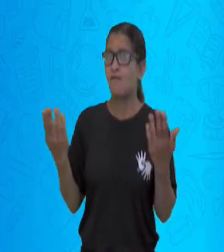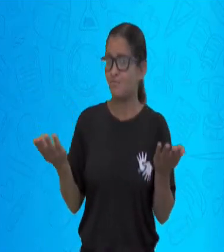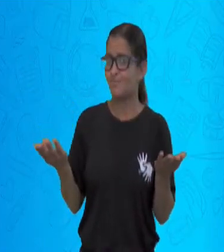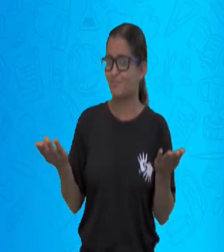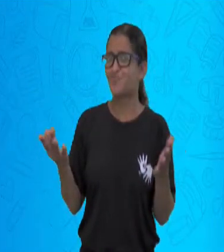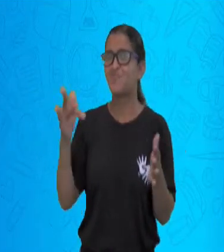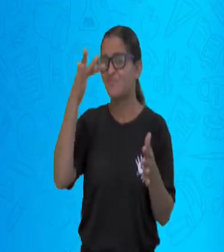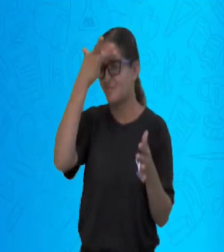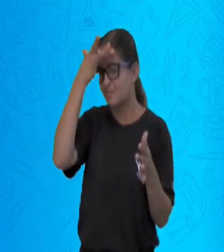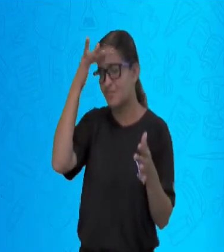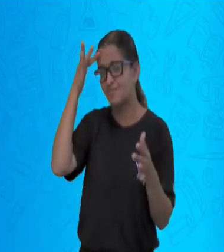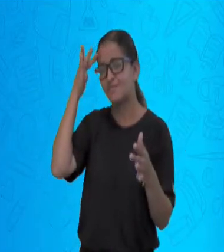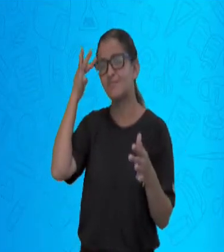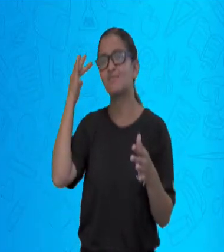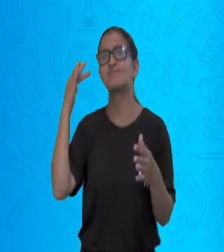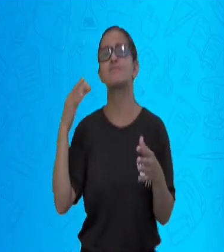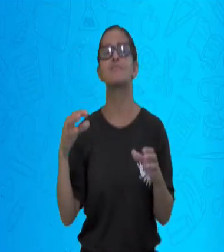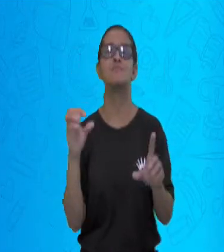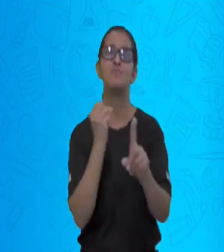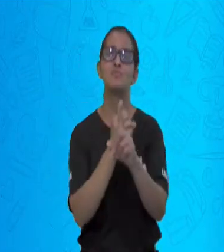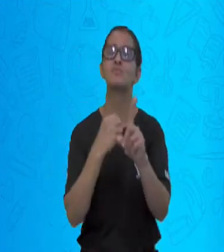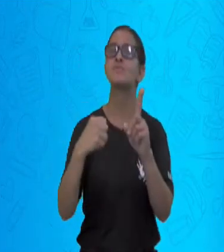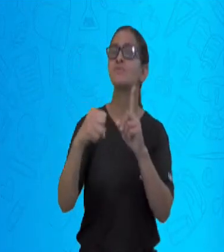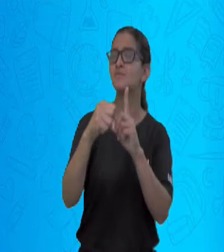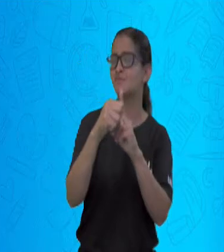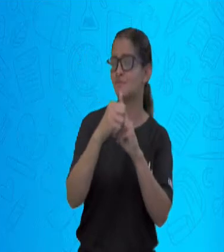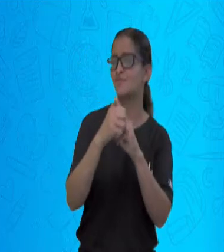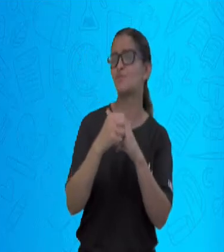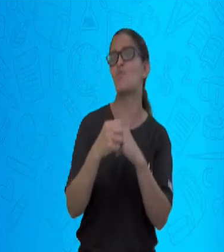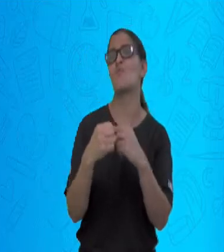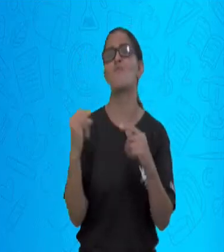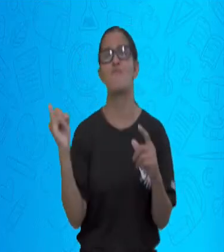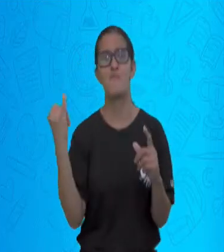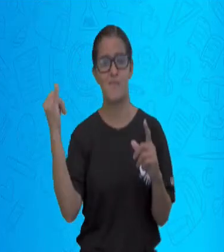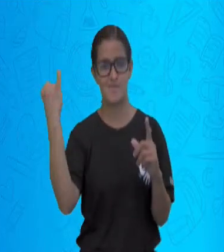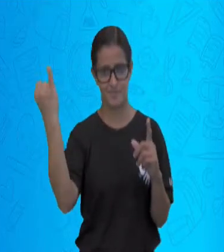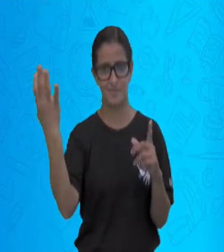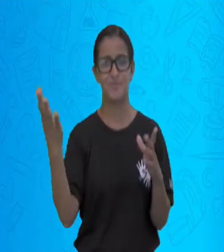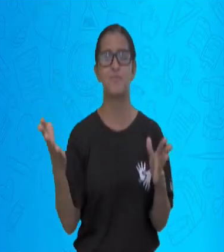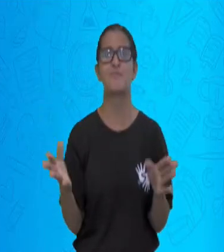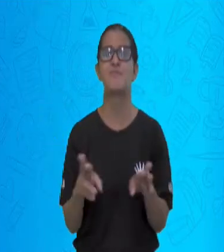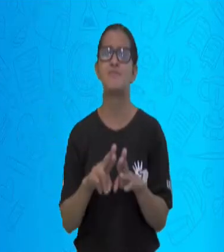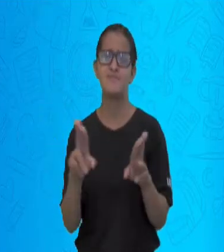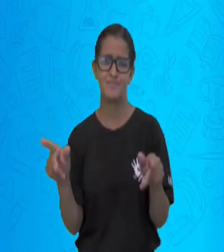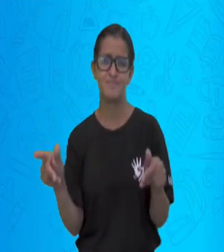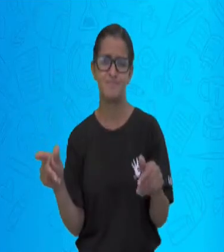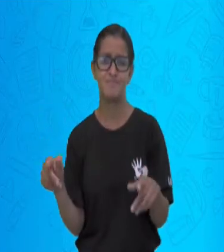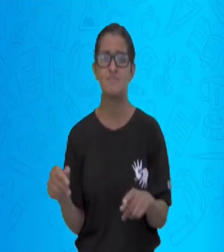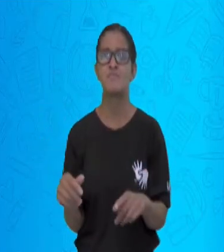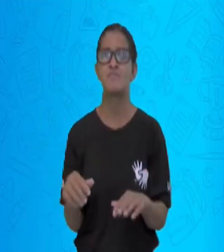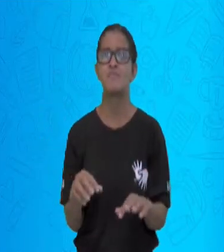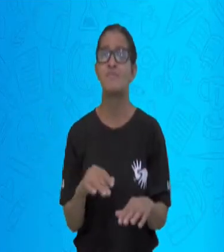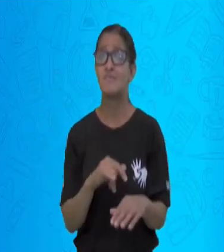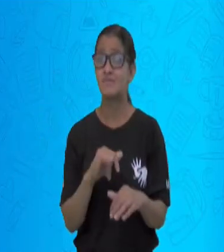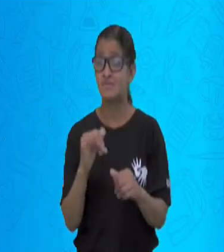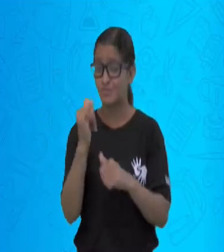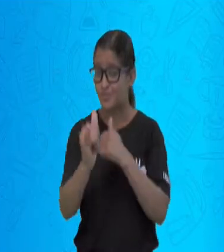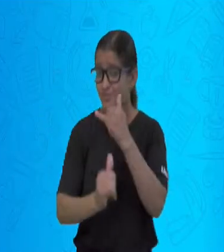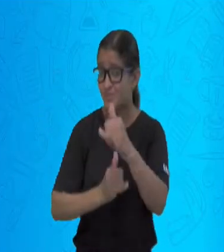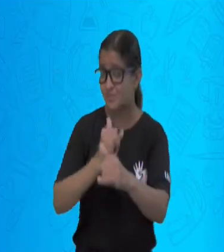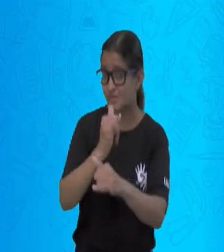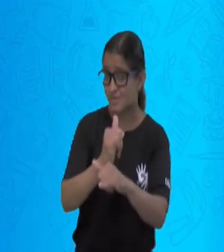espaço geográfico ocorreu muitas transformações, né? Existe um aplicativo, não. Se você entrar na internet,